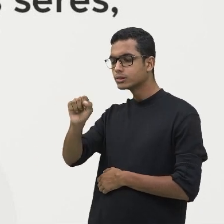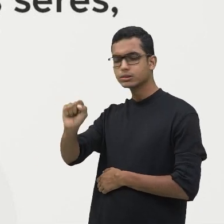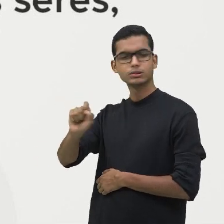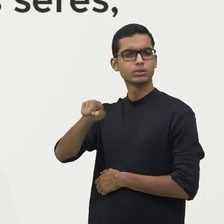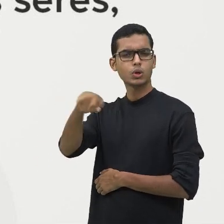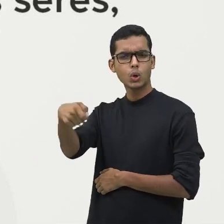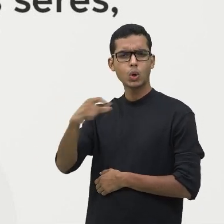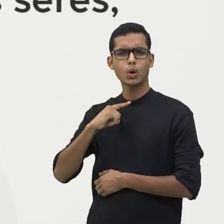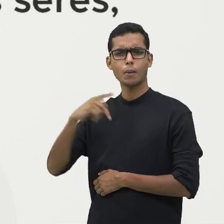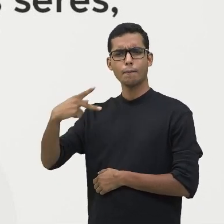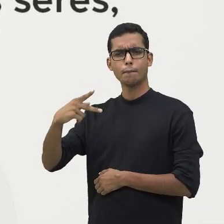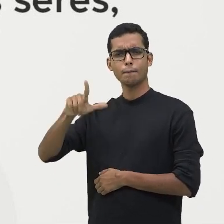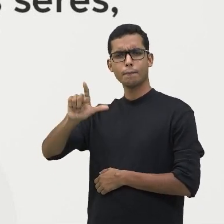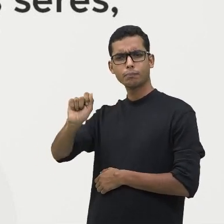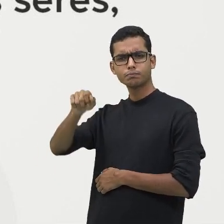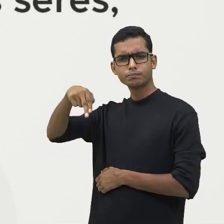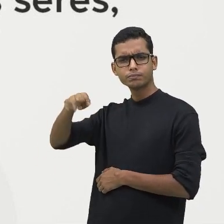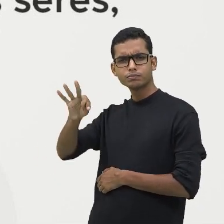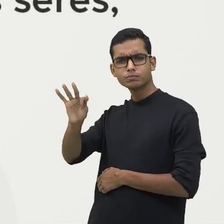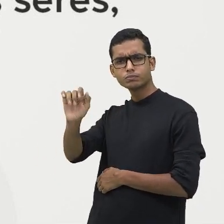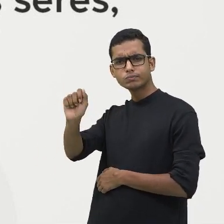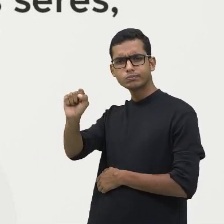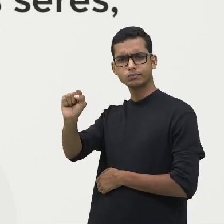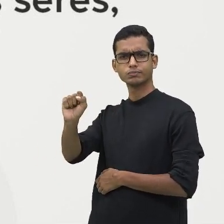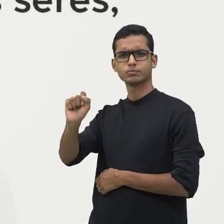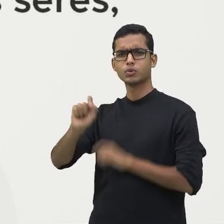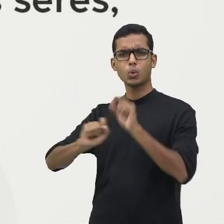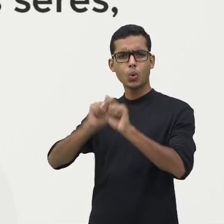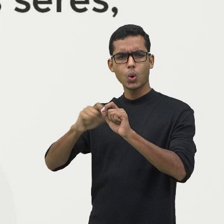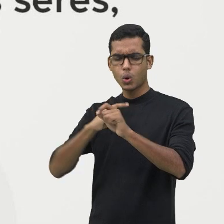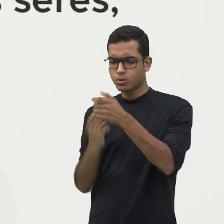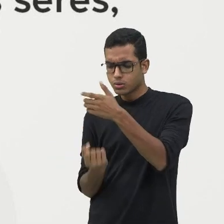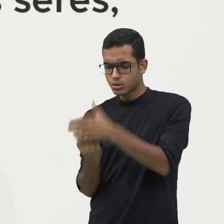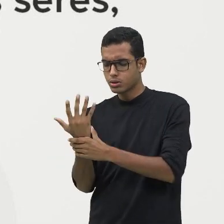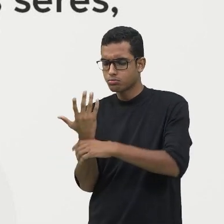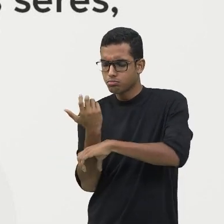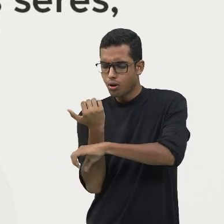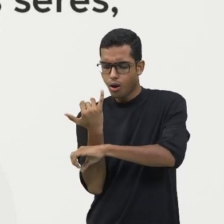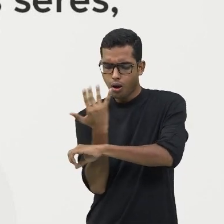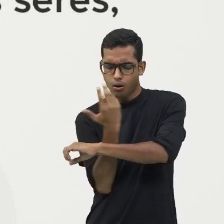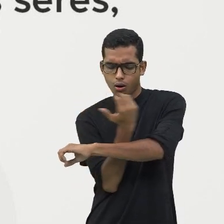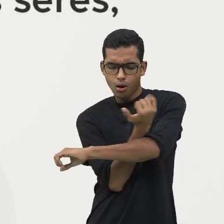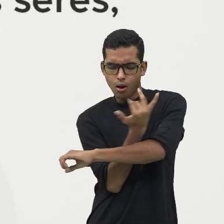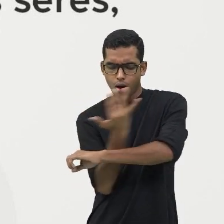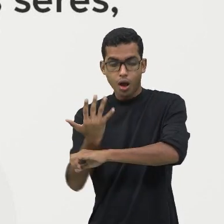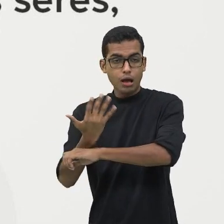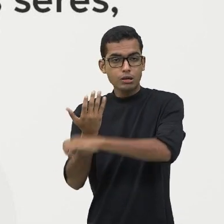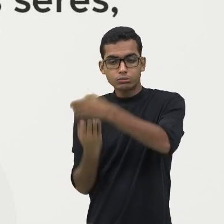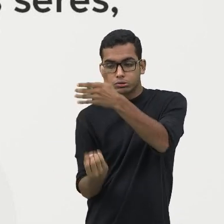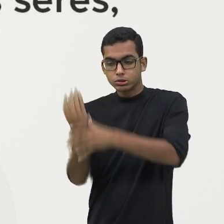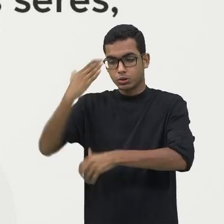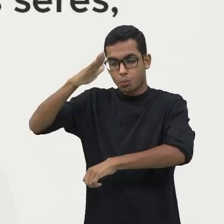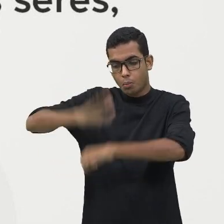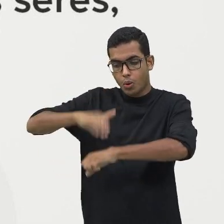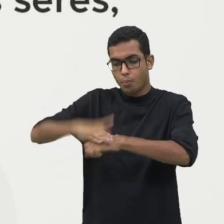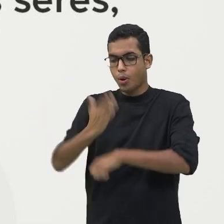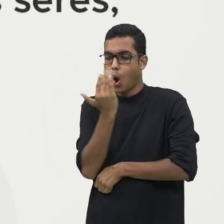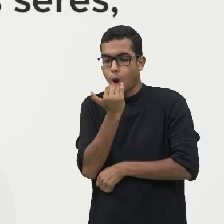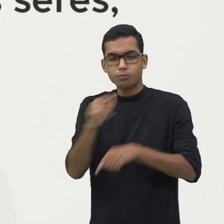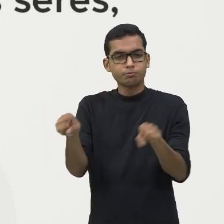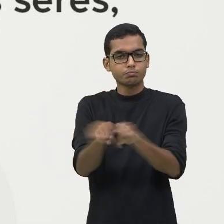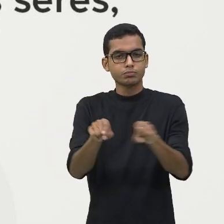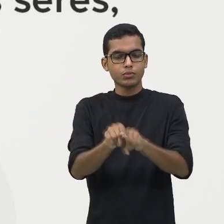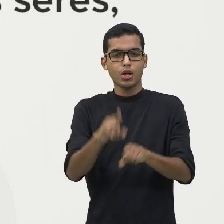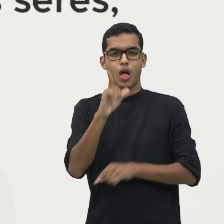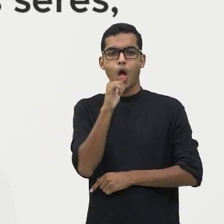vão produzir o seu próprio alimento, ok? Então, aí a gente tem as plantas, a gente tem as algas,